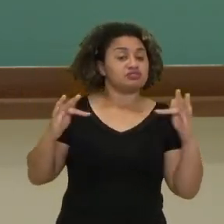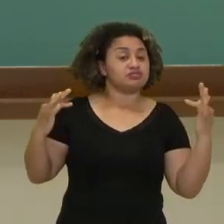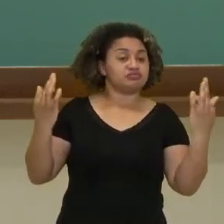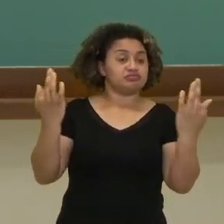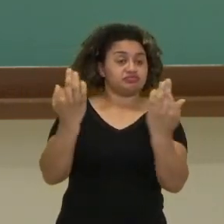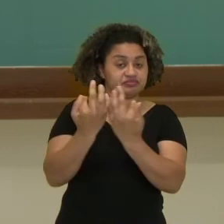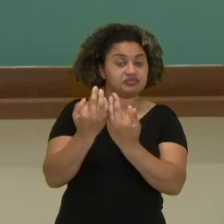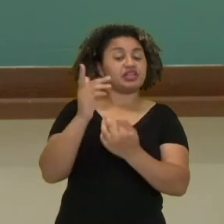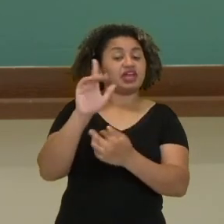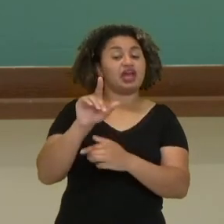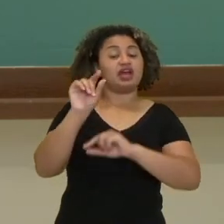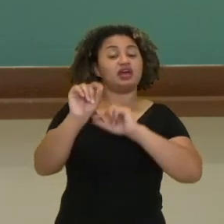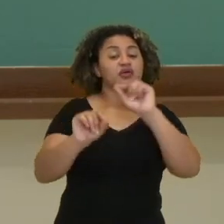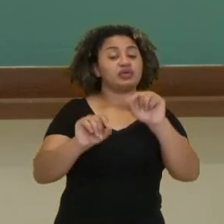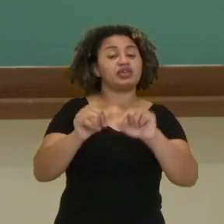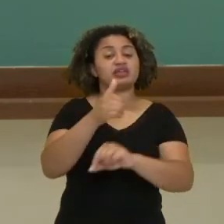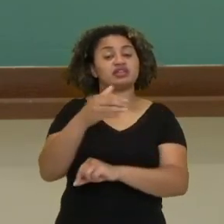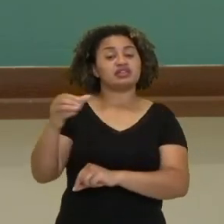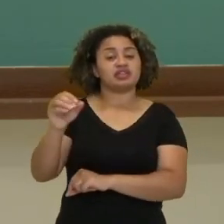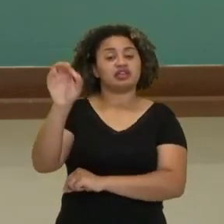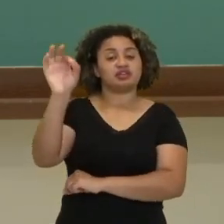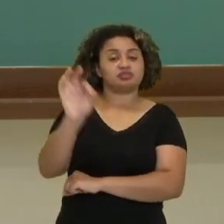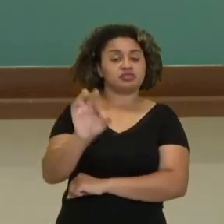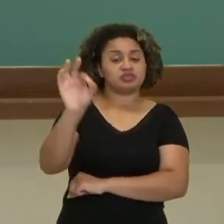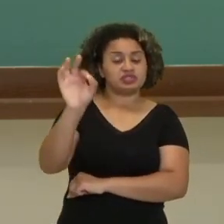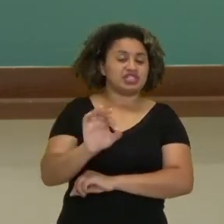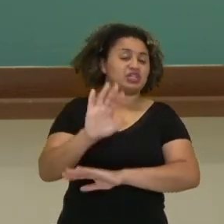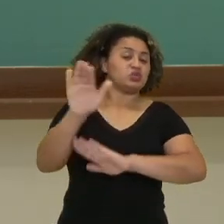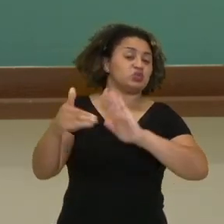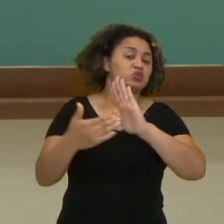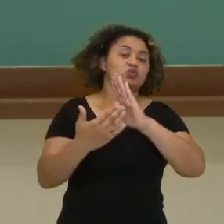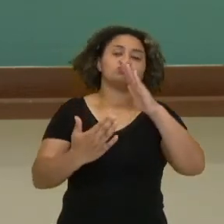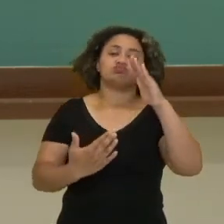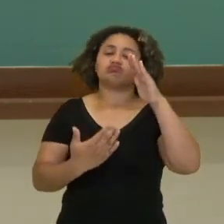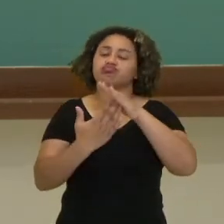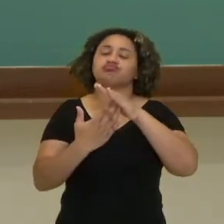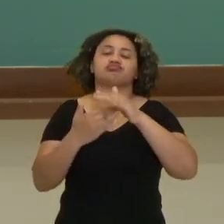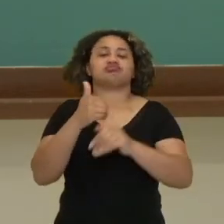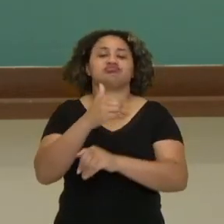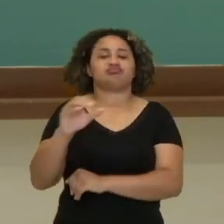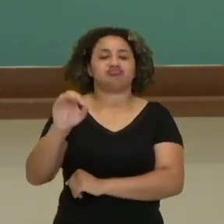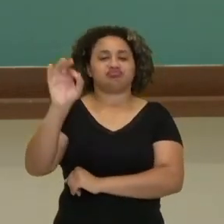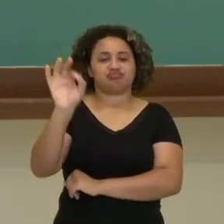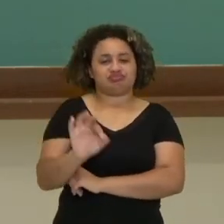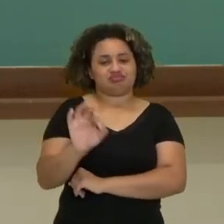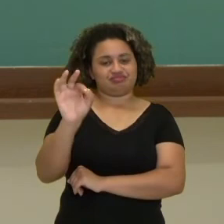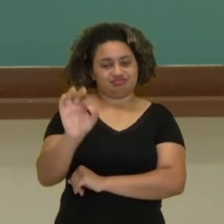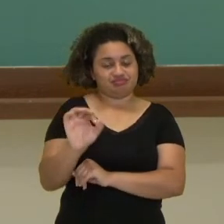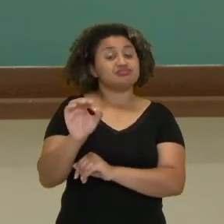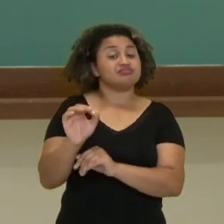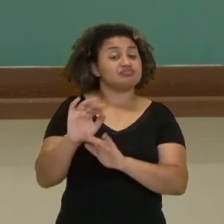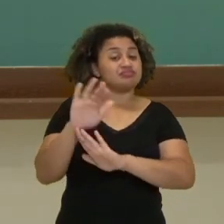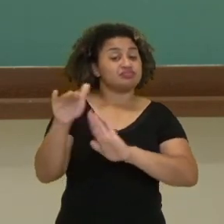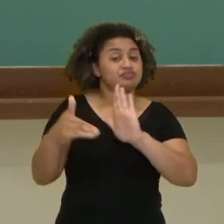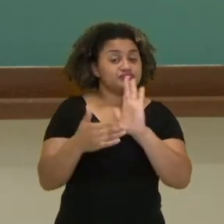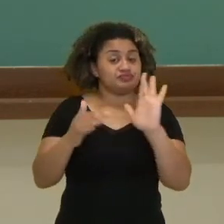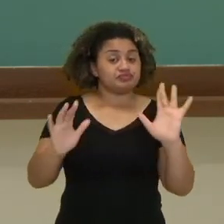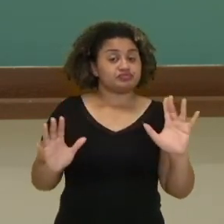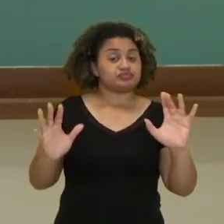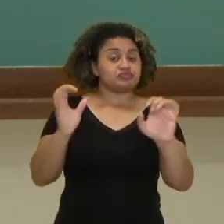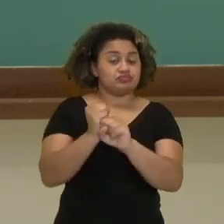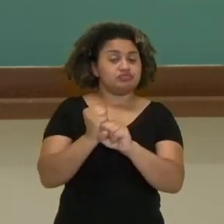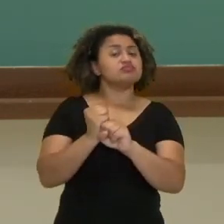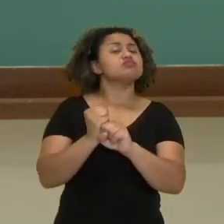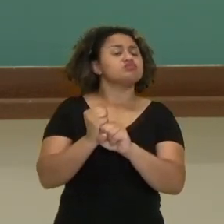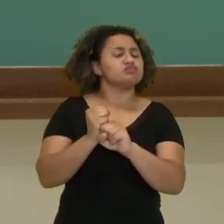familiares representa a porcentagem máxima, representa a porcentagem total. Quando eu falo